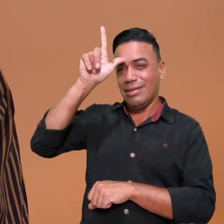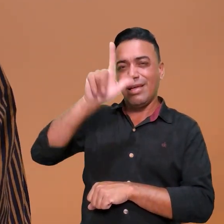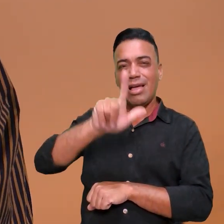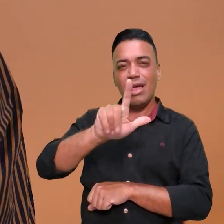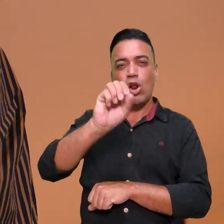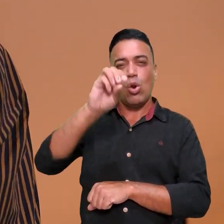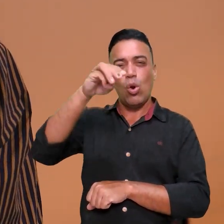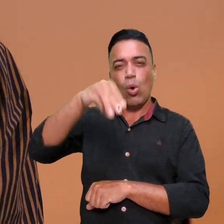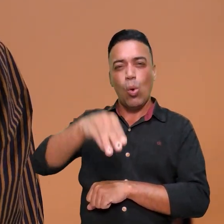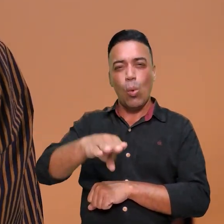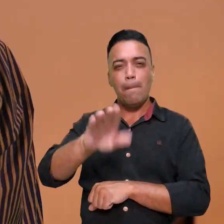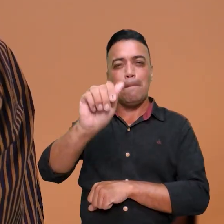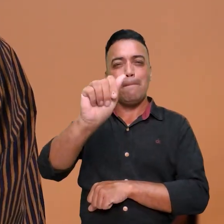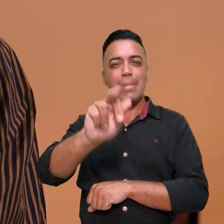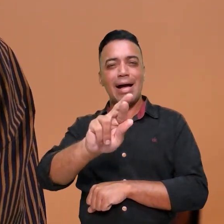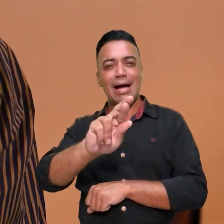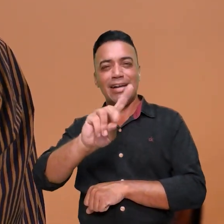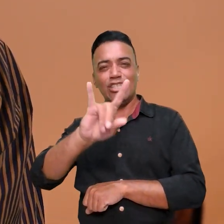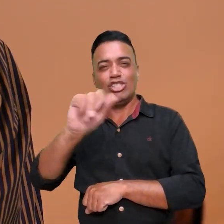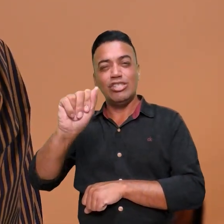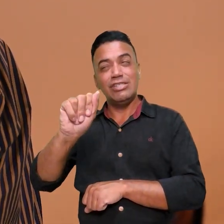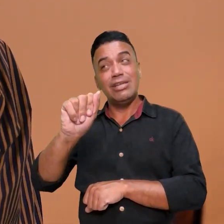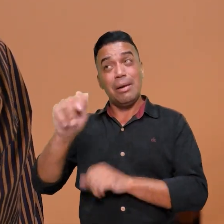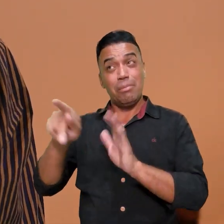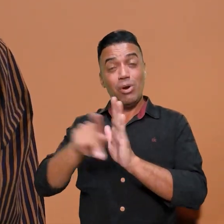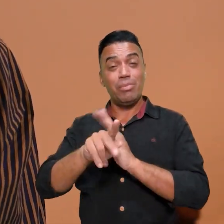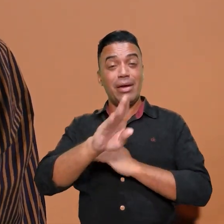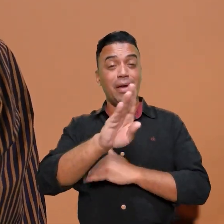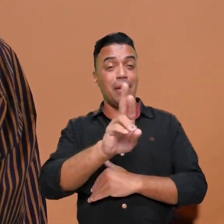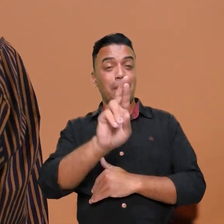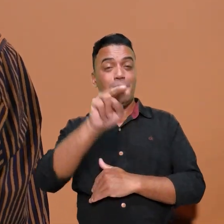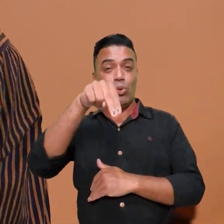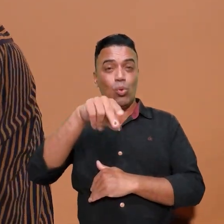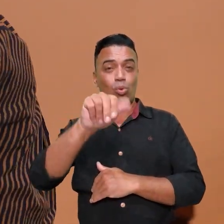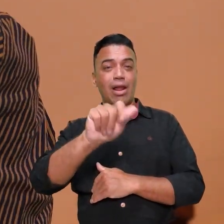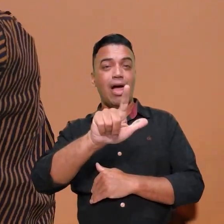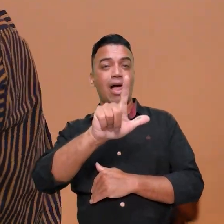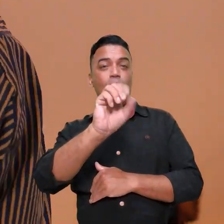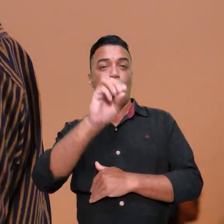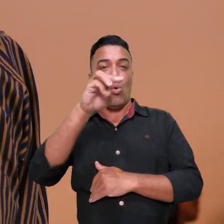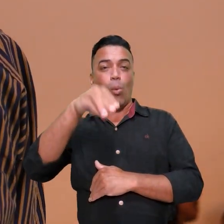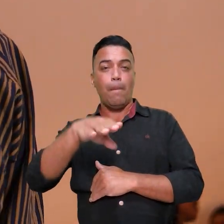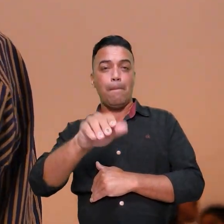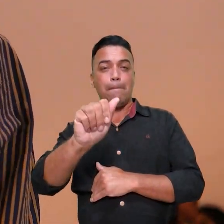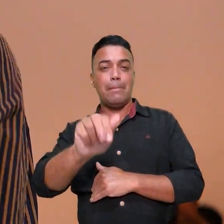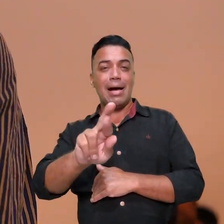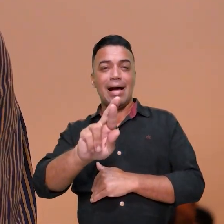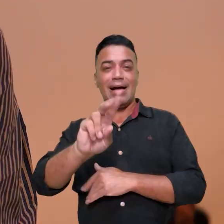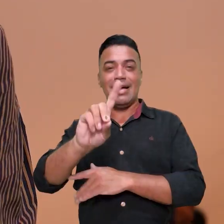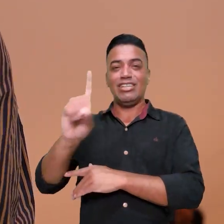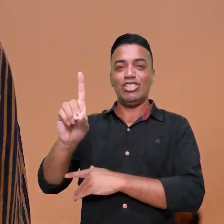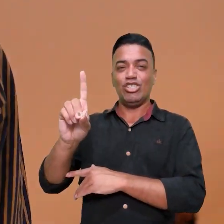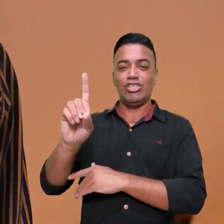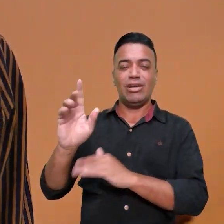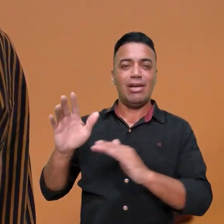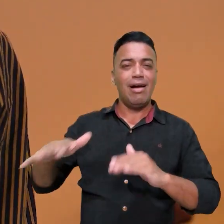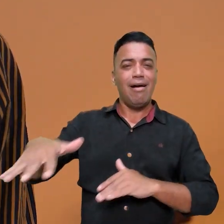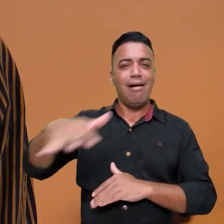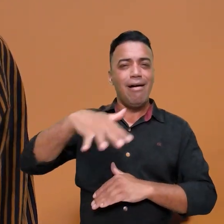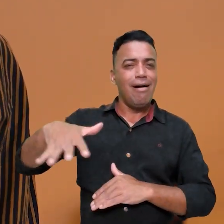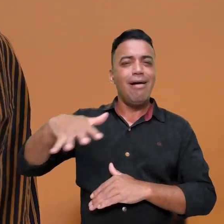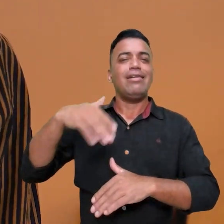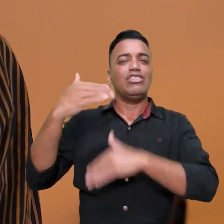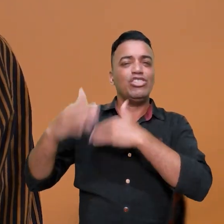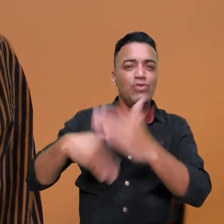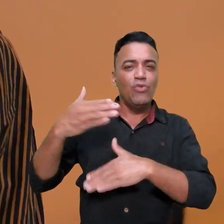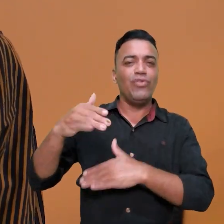Lombardia, senão não se chamaria Bruna Lombardi, que é a parte mais desenvolvida da Itália